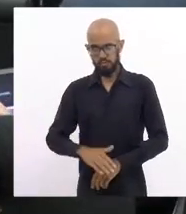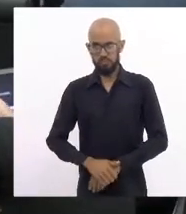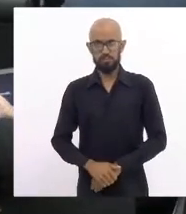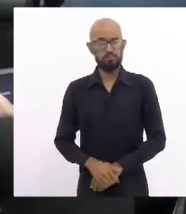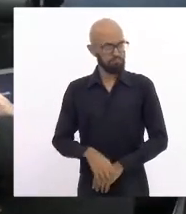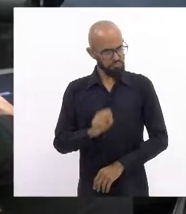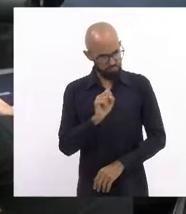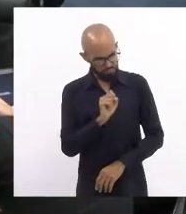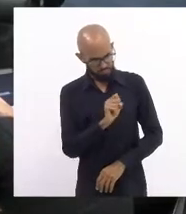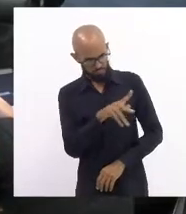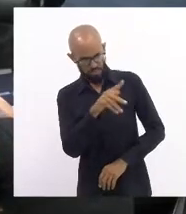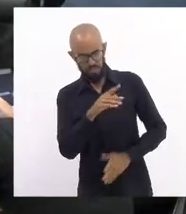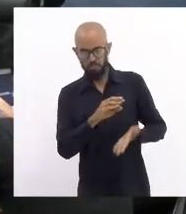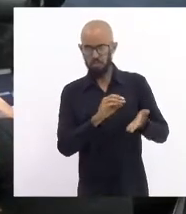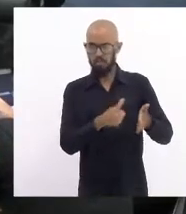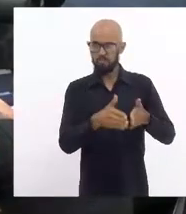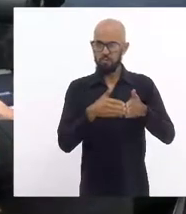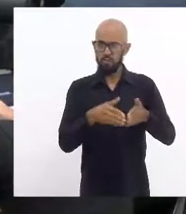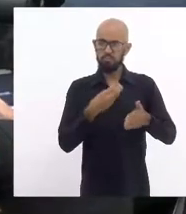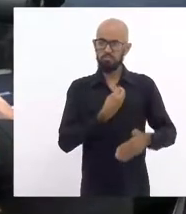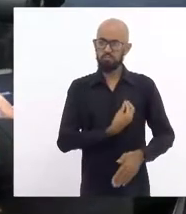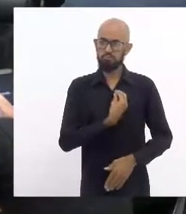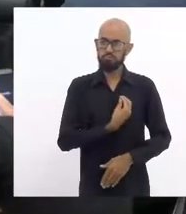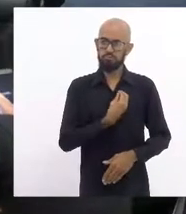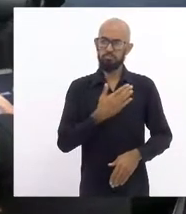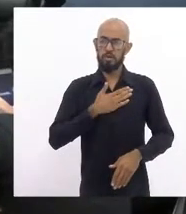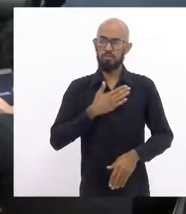a minha presença. Está registrado. Meu presente. Está.